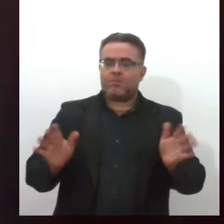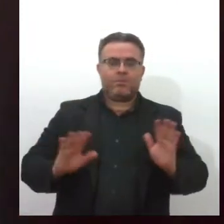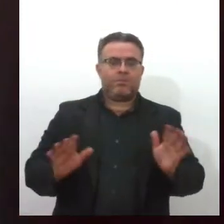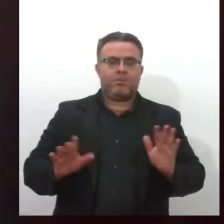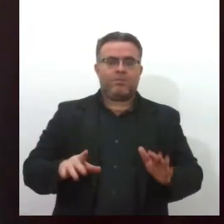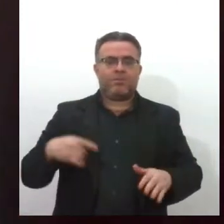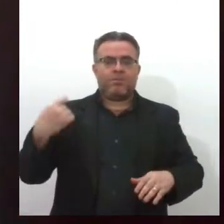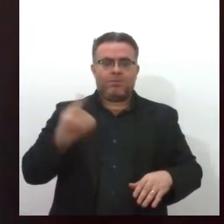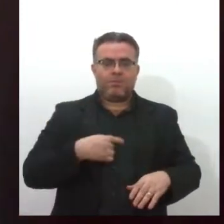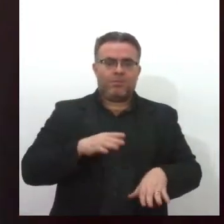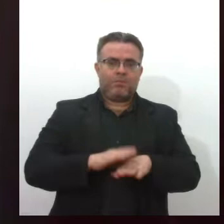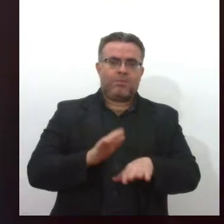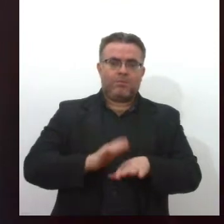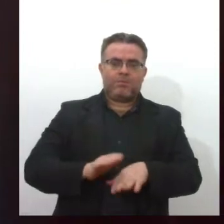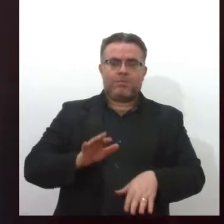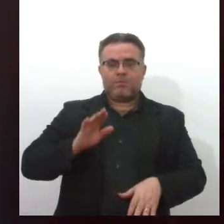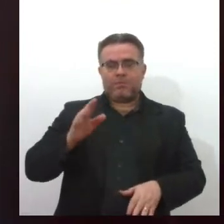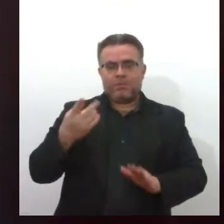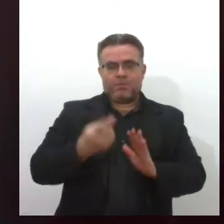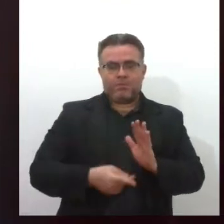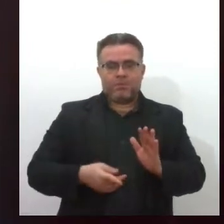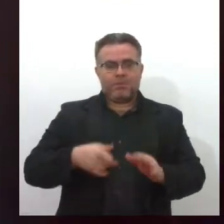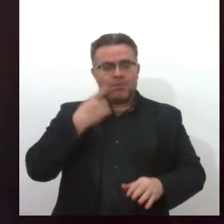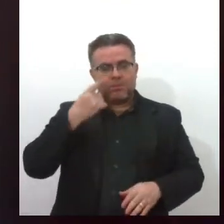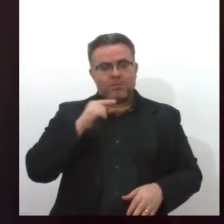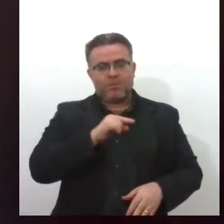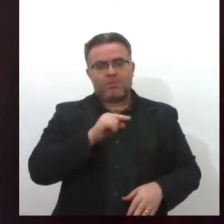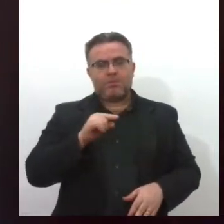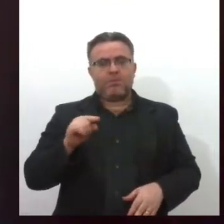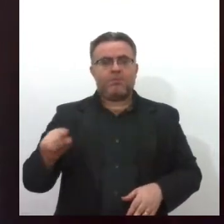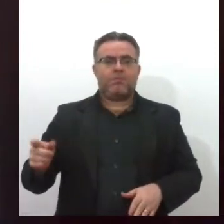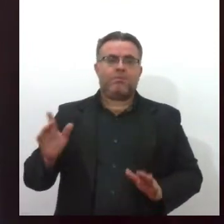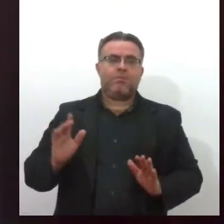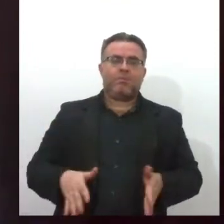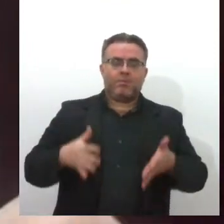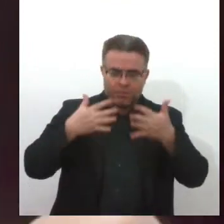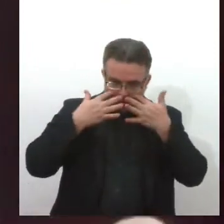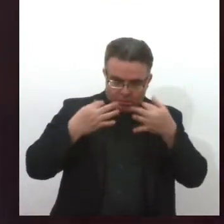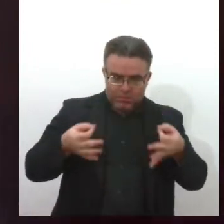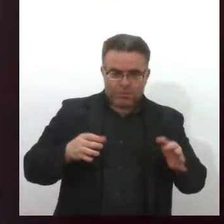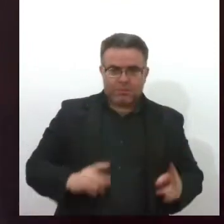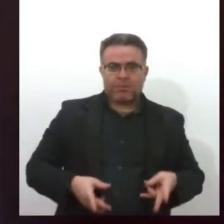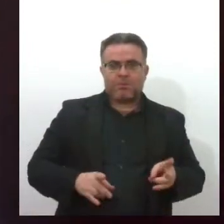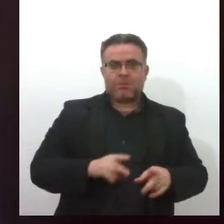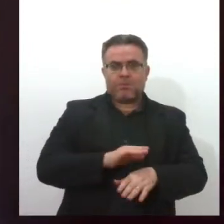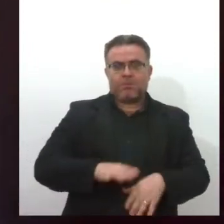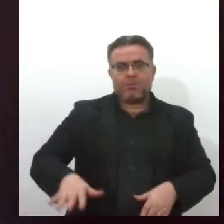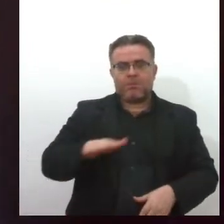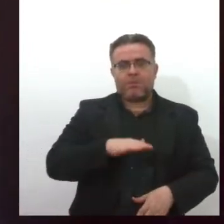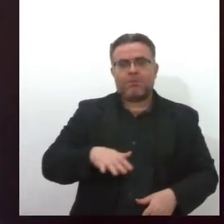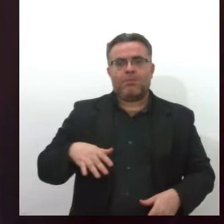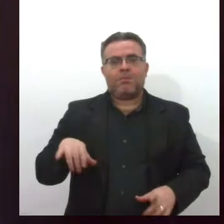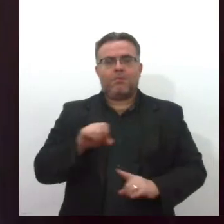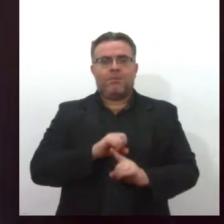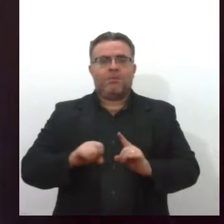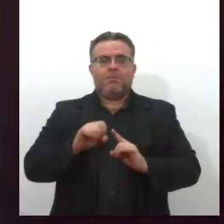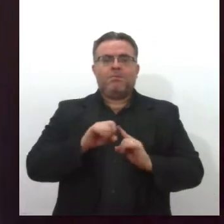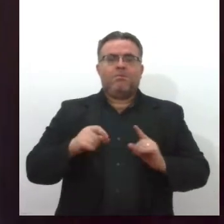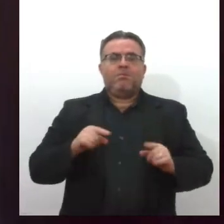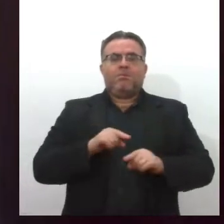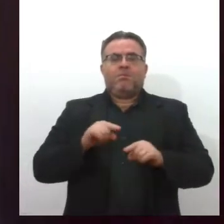dos próprios deputados. E os deputados têm tido um olhar muito grande para essa área social, né,